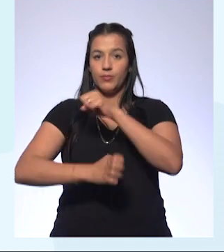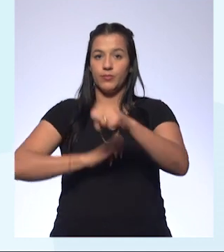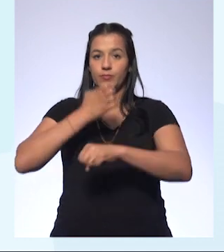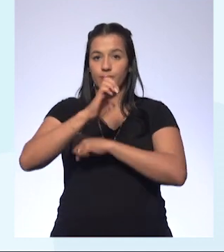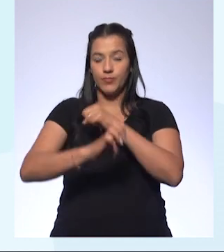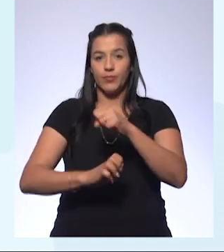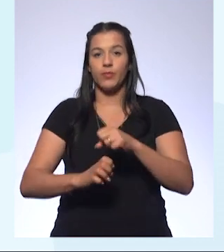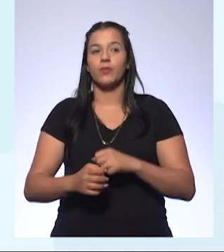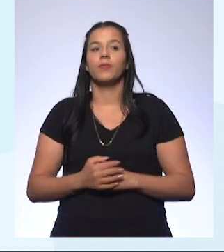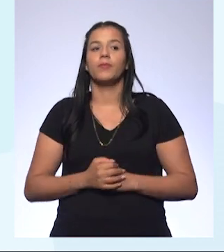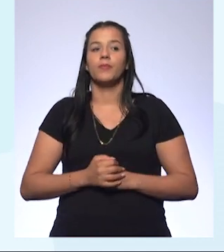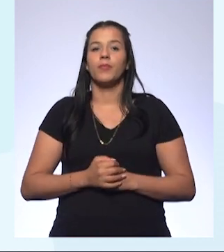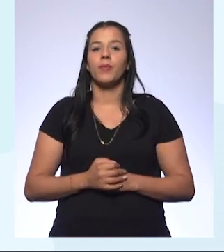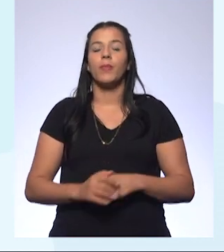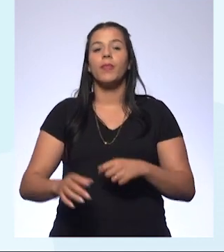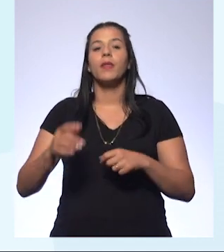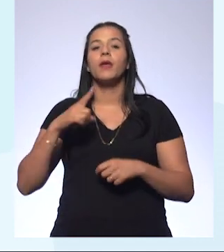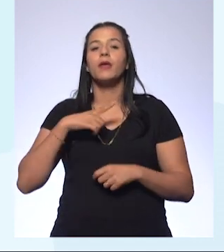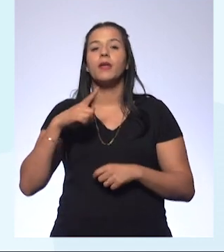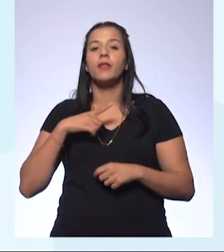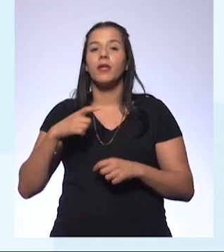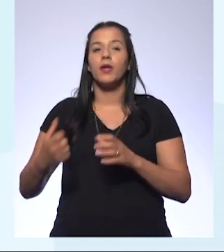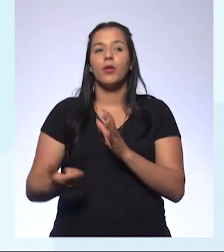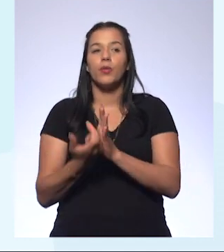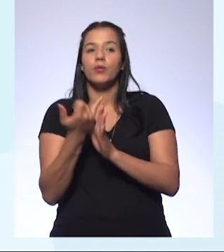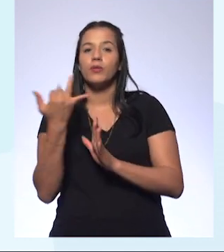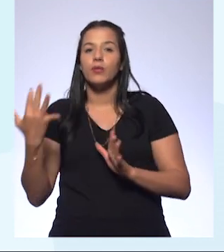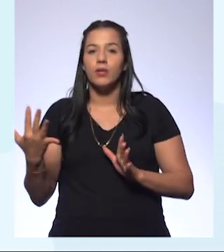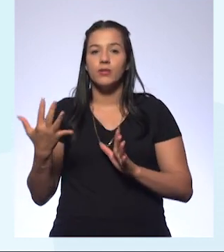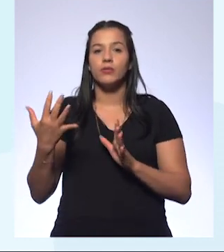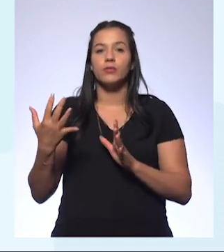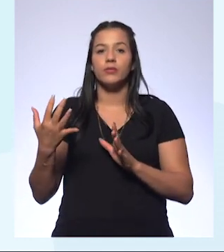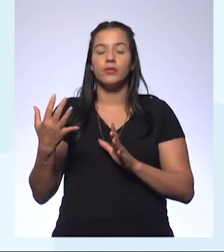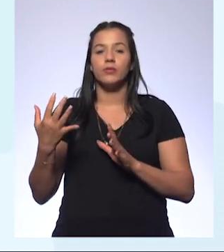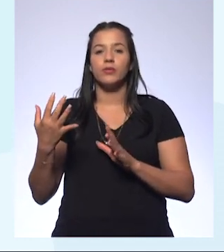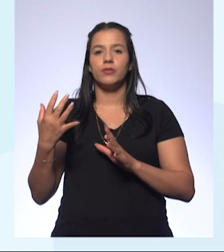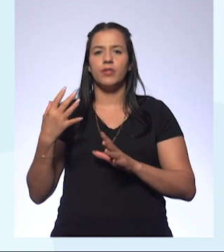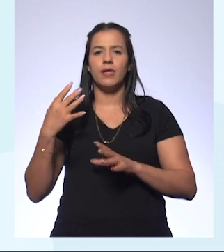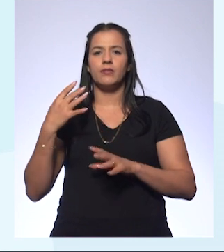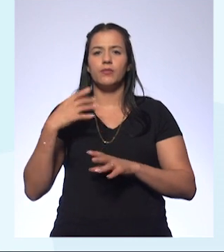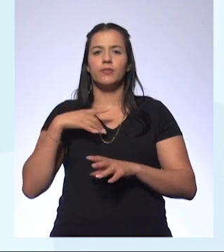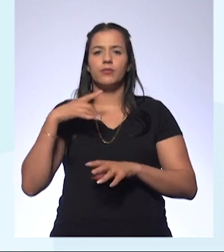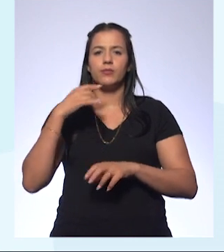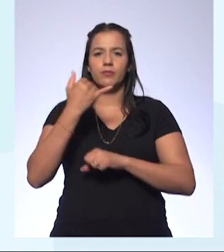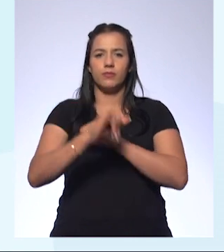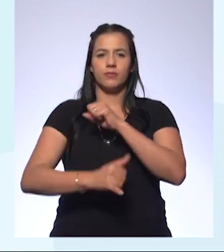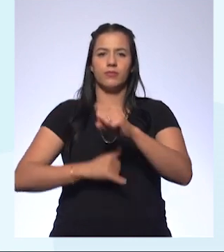que vai receber. A quantidade de átomos que fazem parte da ligação vai